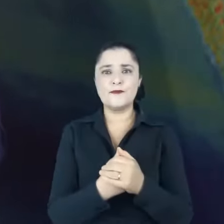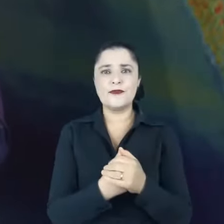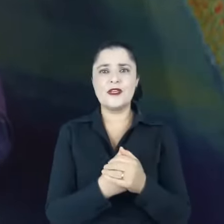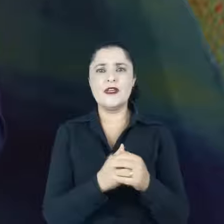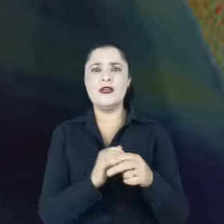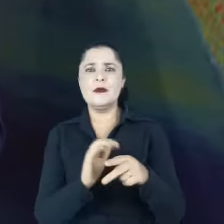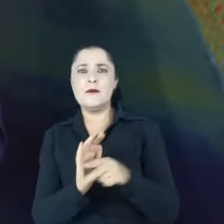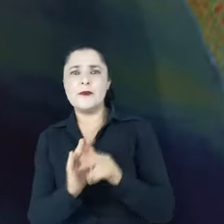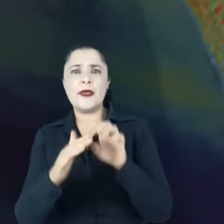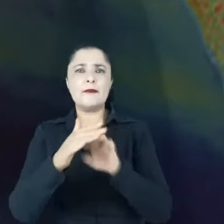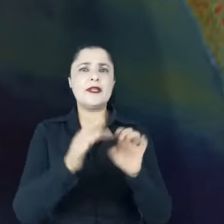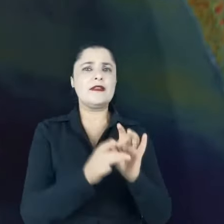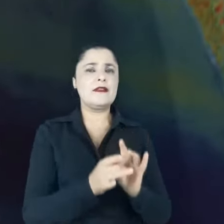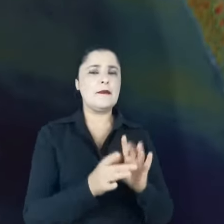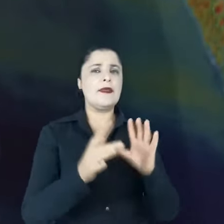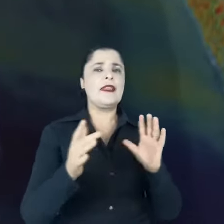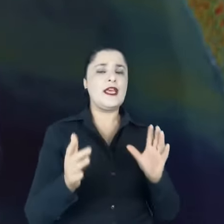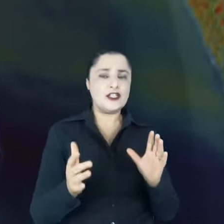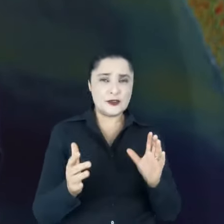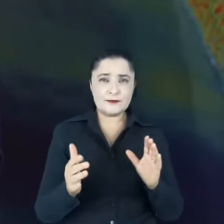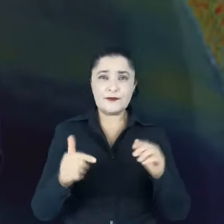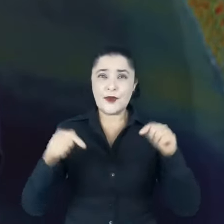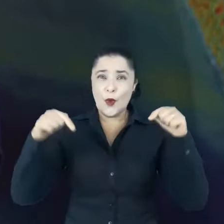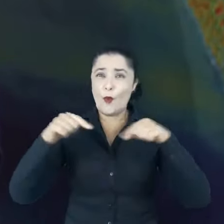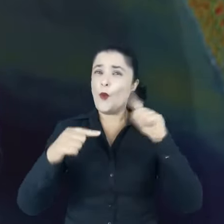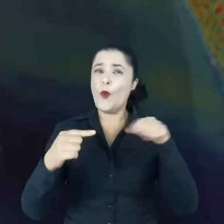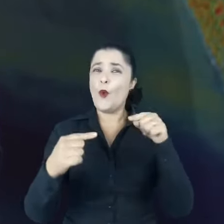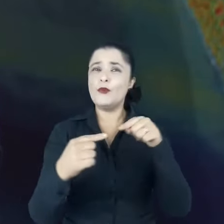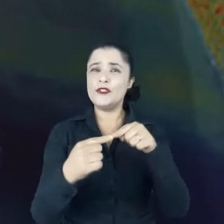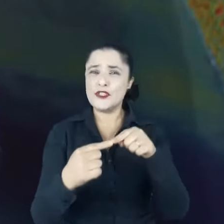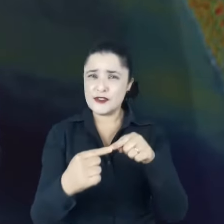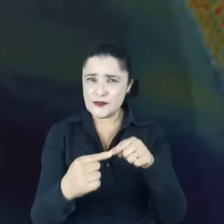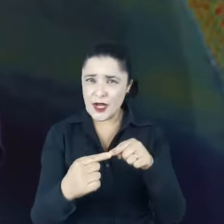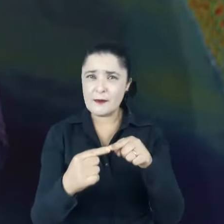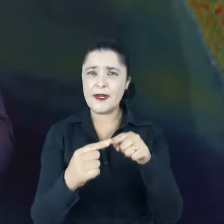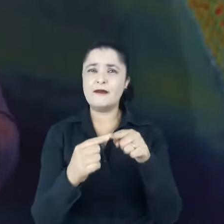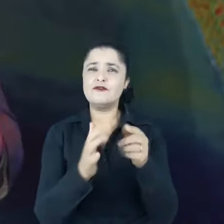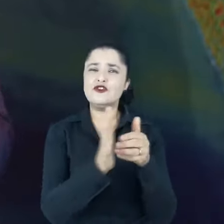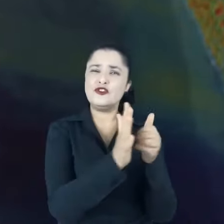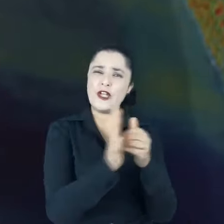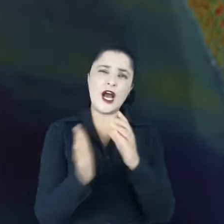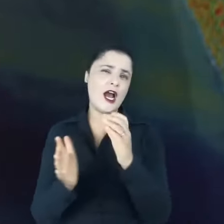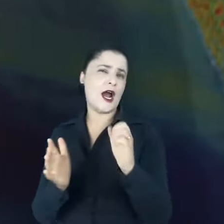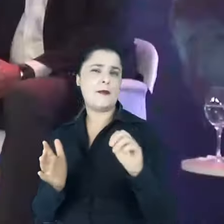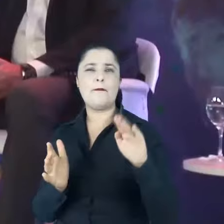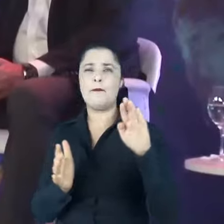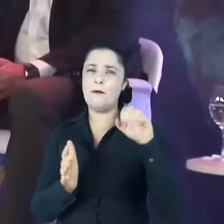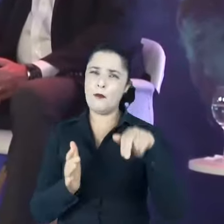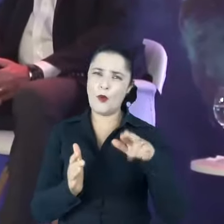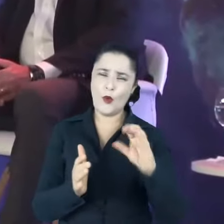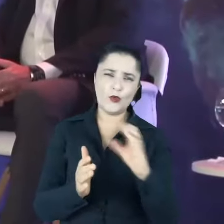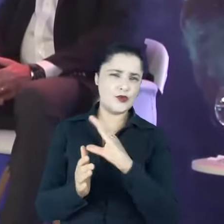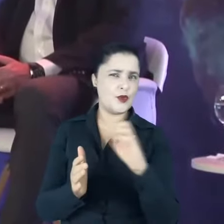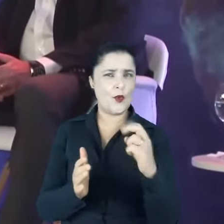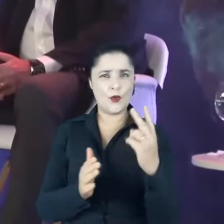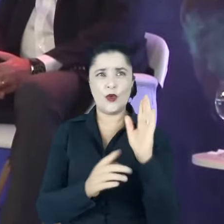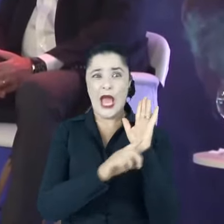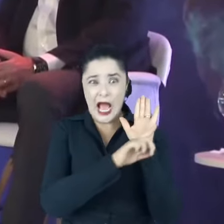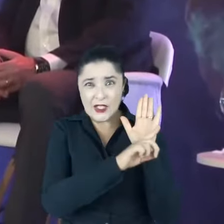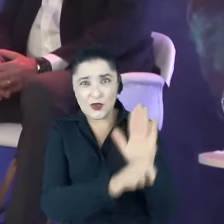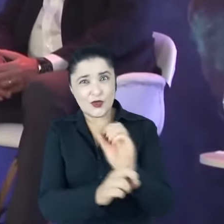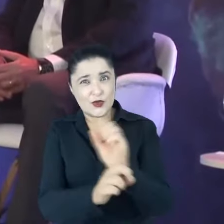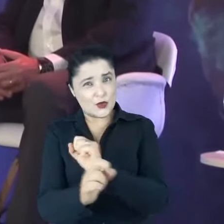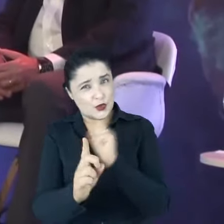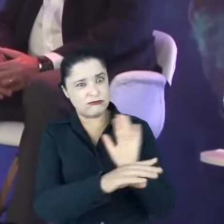independente, com o objetivo de descarbonizar e ajudar as sociedades que a gente atua